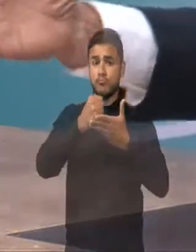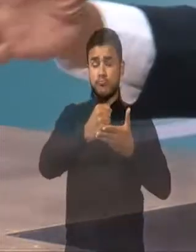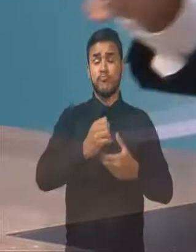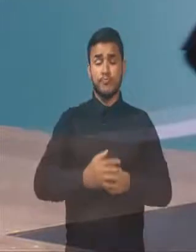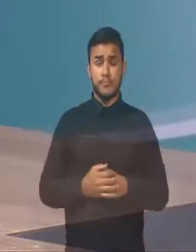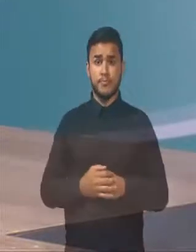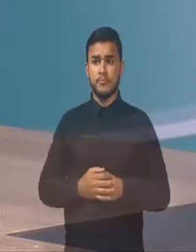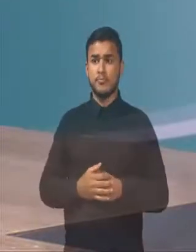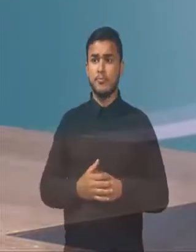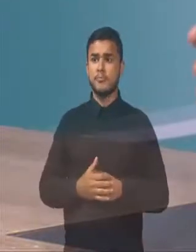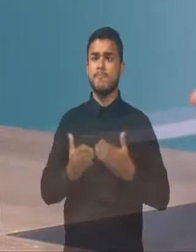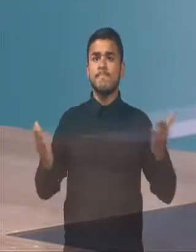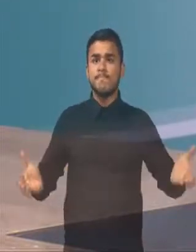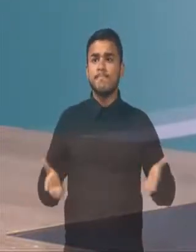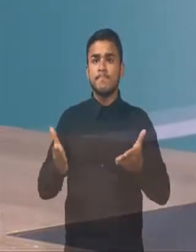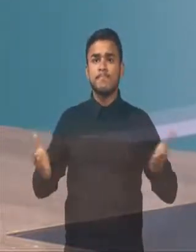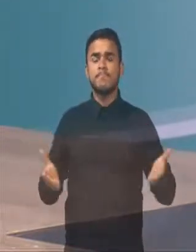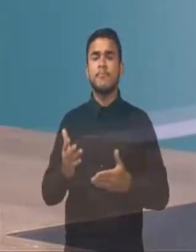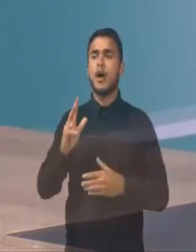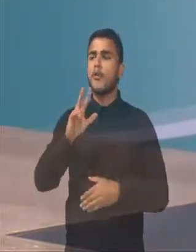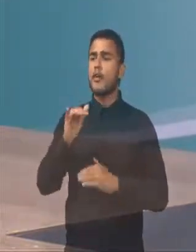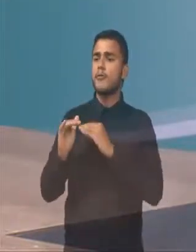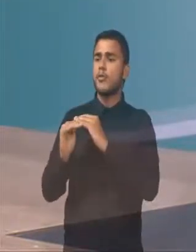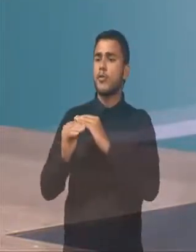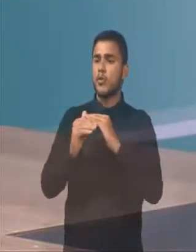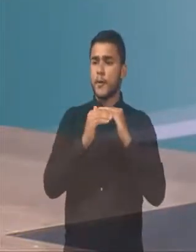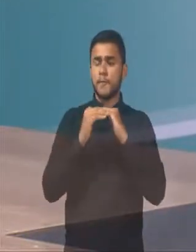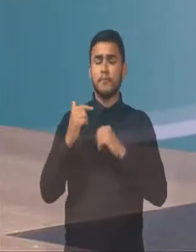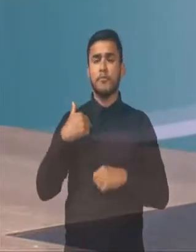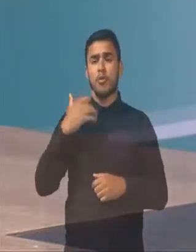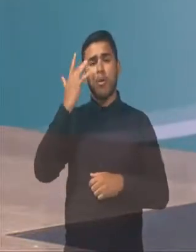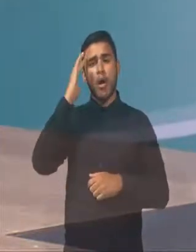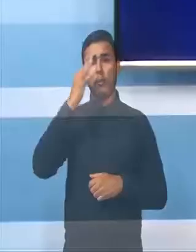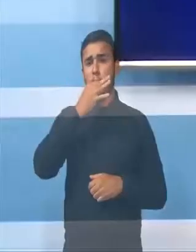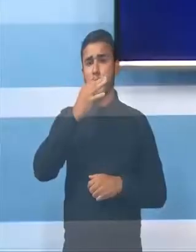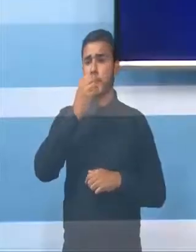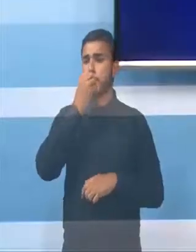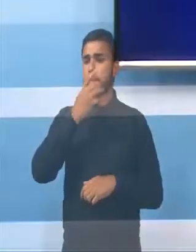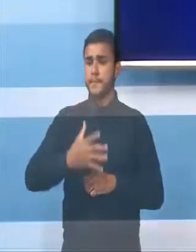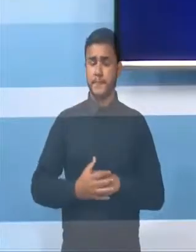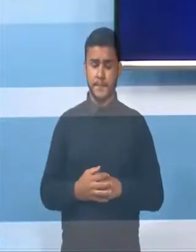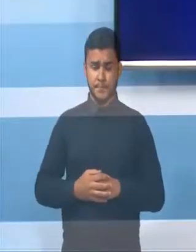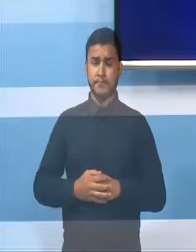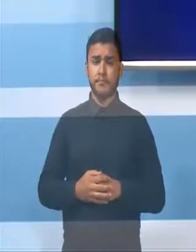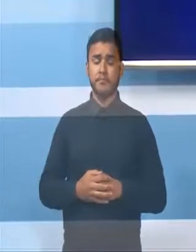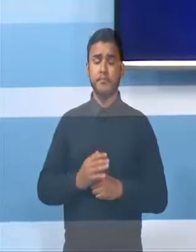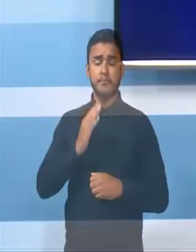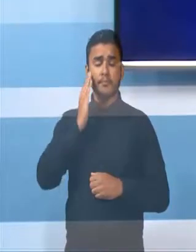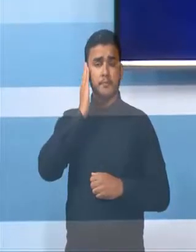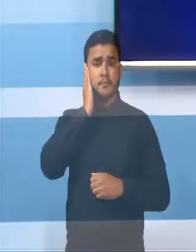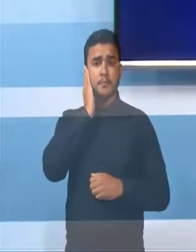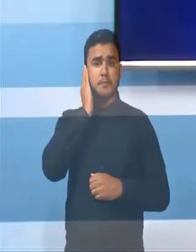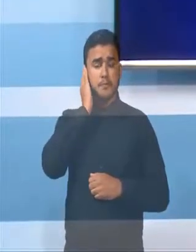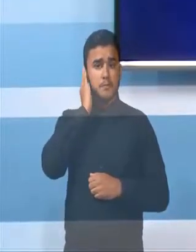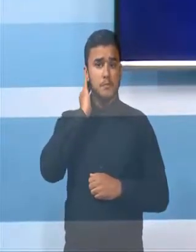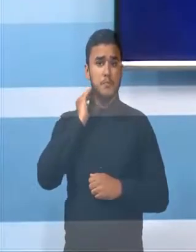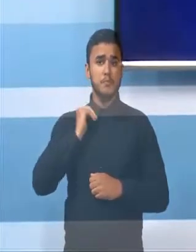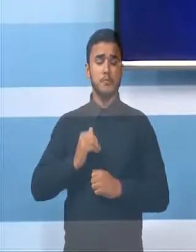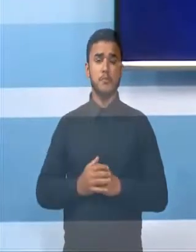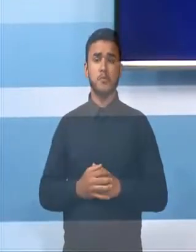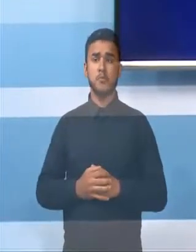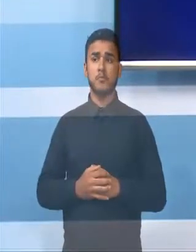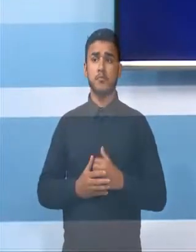mais gente, mais gera um equilíbrio. Então, eu acho tudo bom. Professor Rui, eu quero colocar, insistindo nessa perspectiva